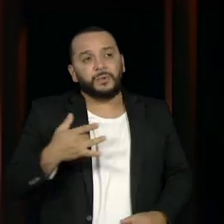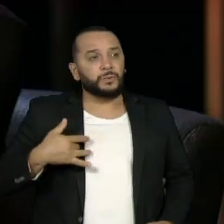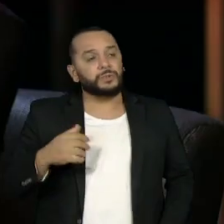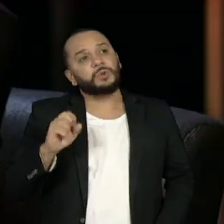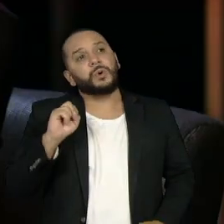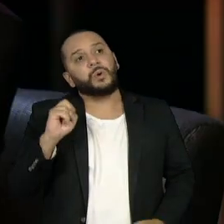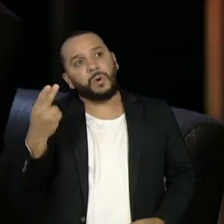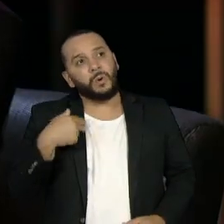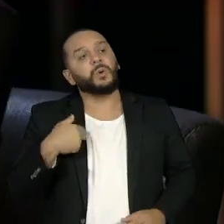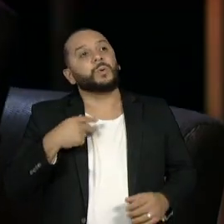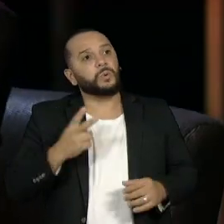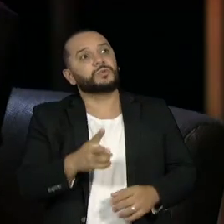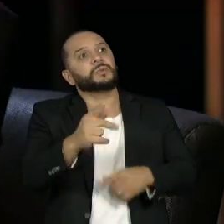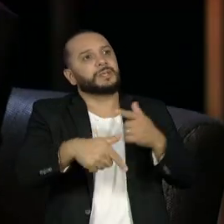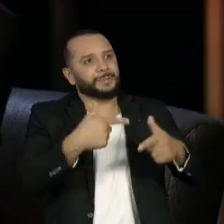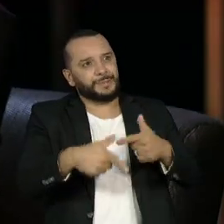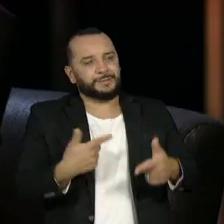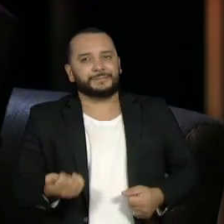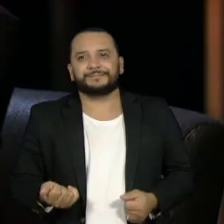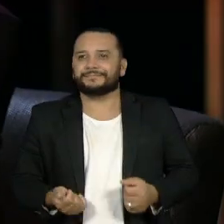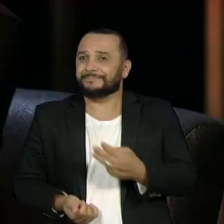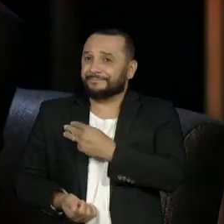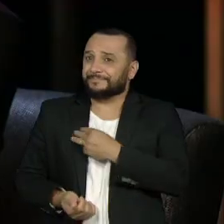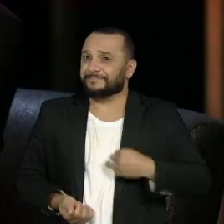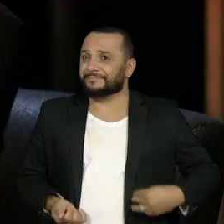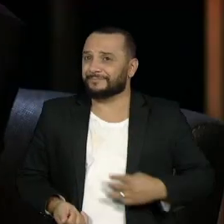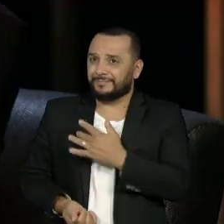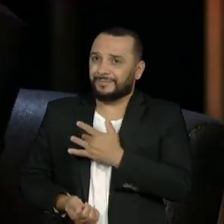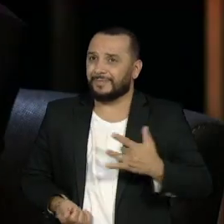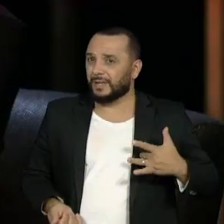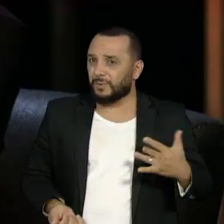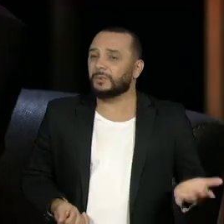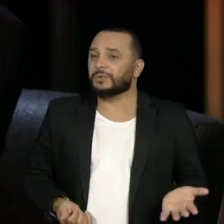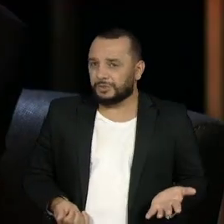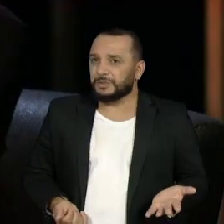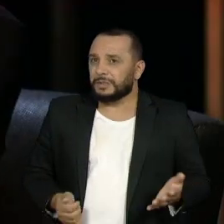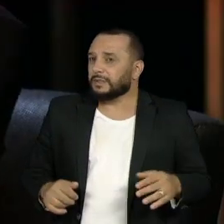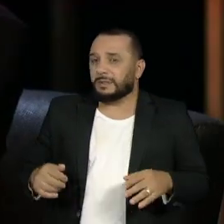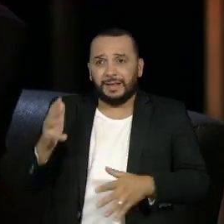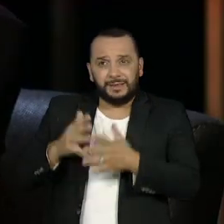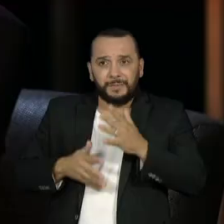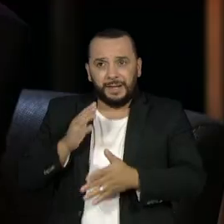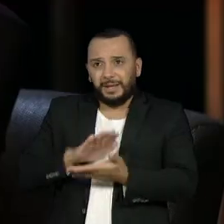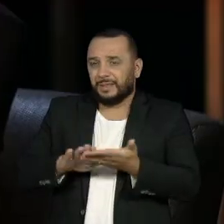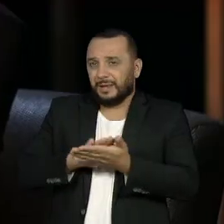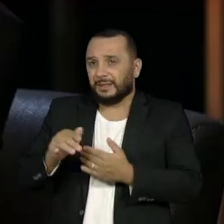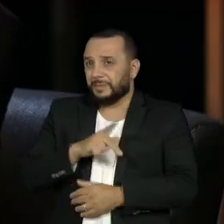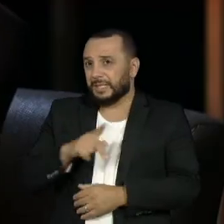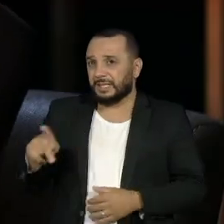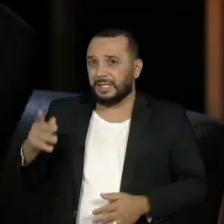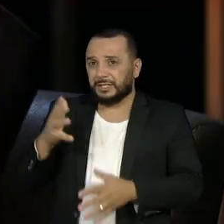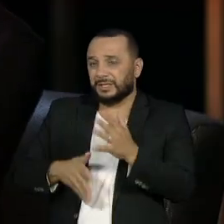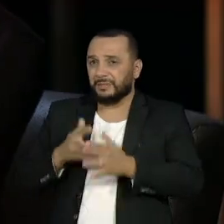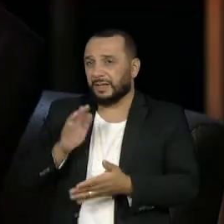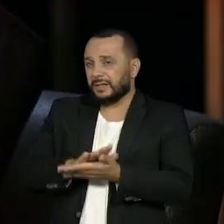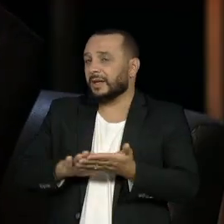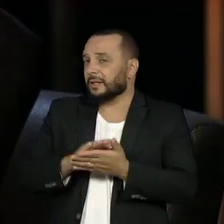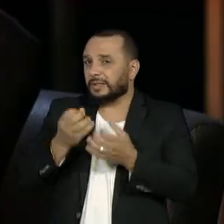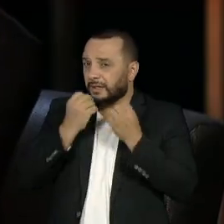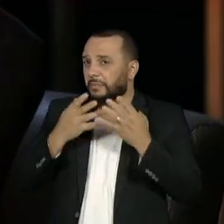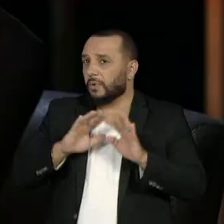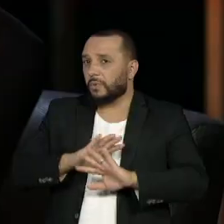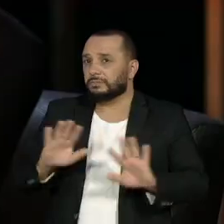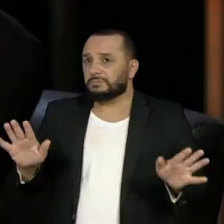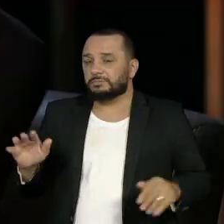deixar ali no carro nós vamos deixar eu acho que se o ministro da saúde e o presidente não atrapalharem a gente já fica satisfeita né eu dei aqui